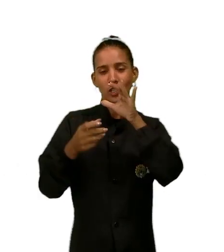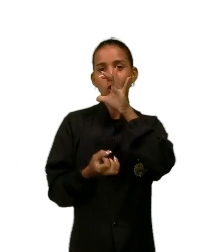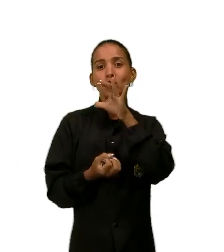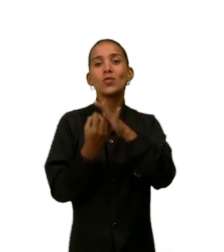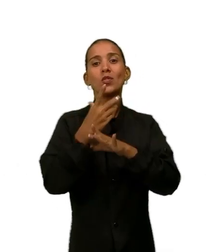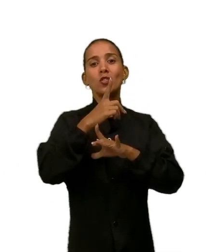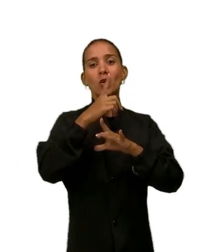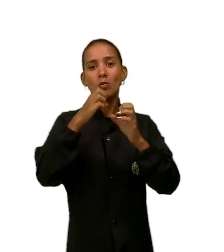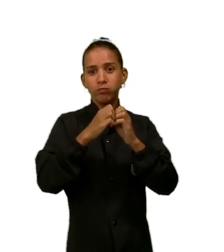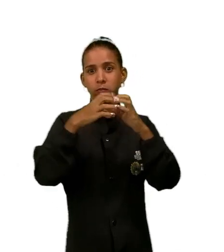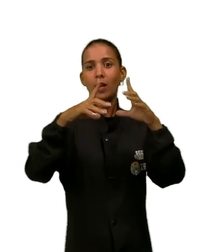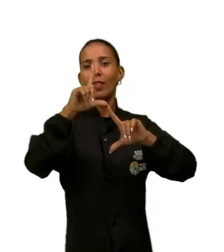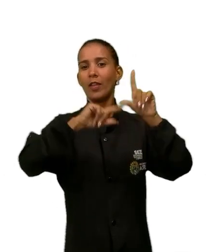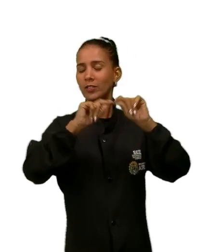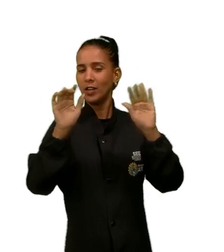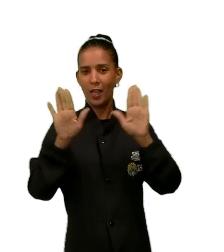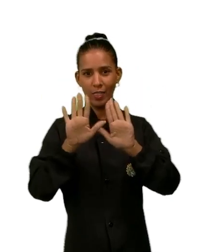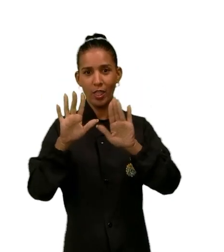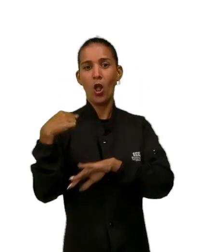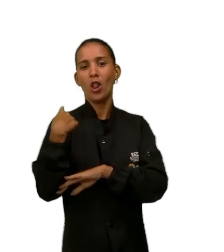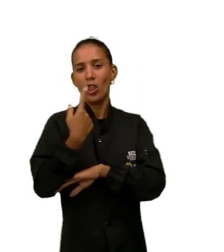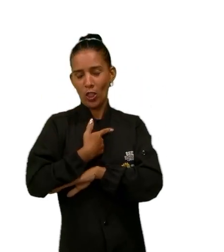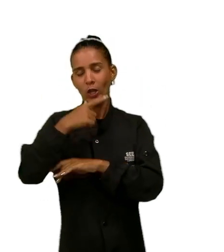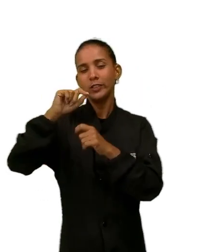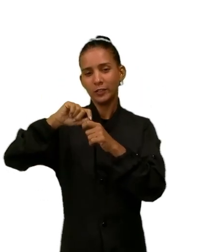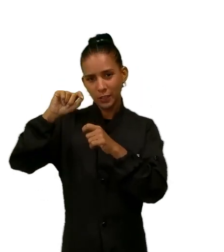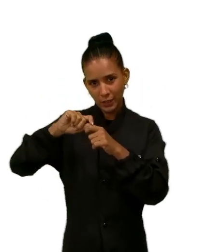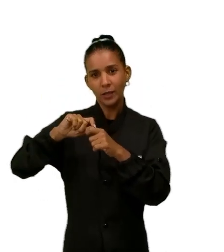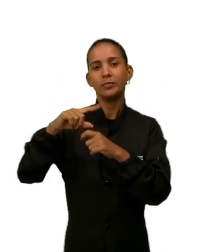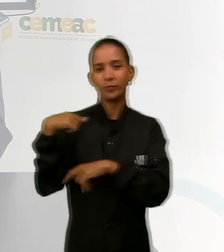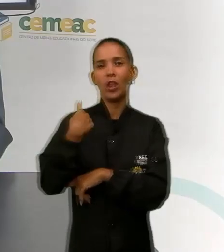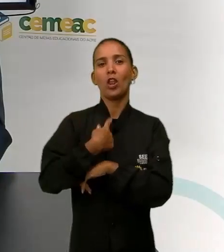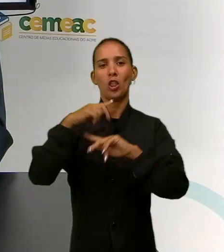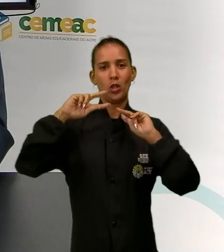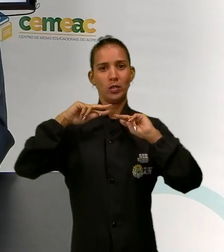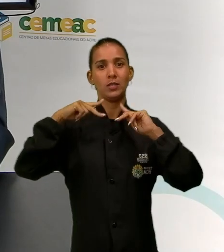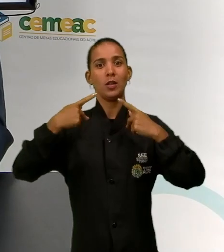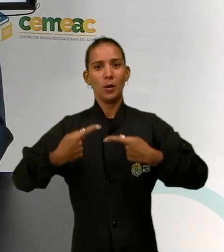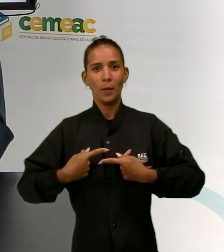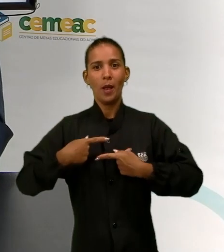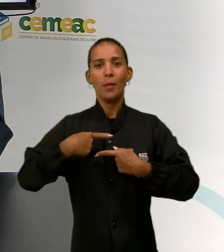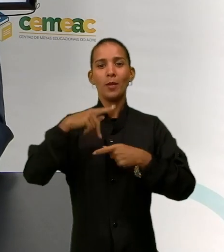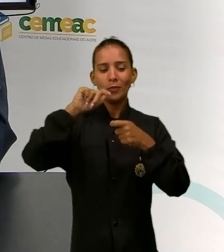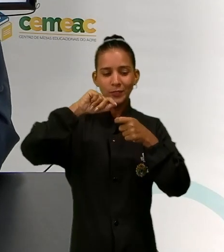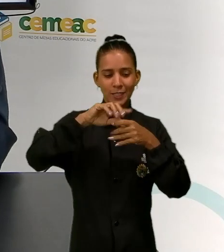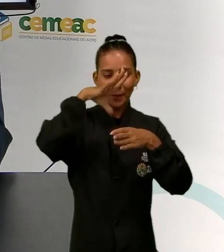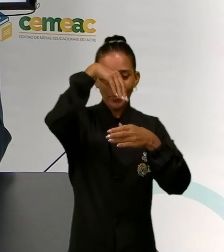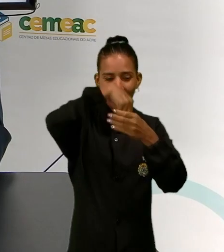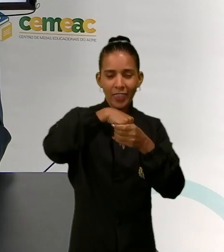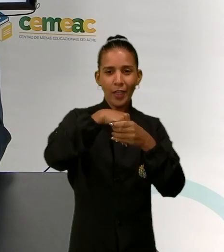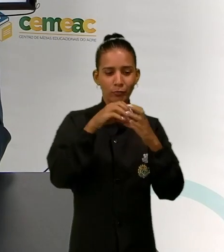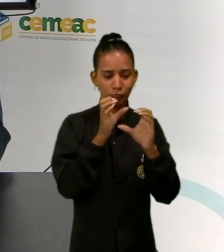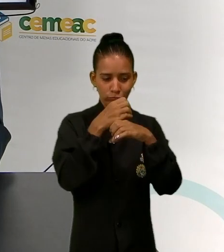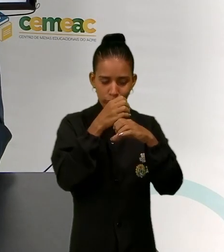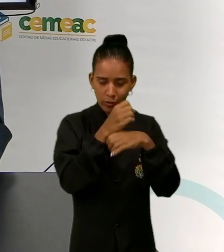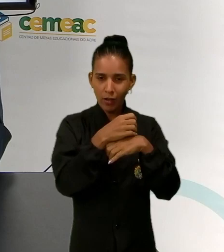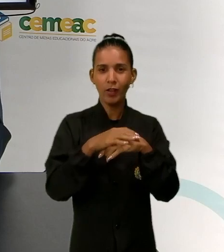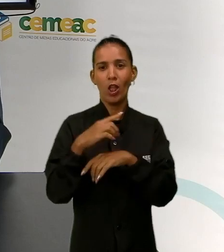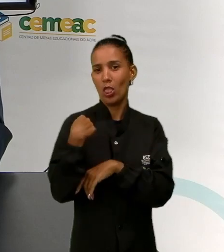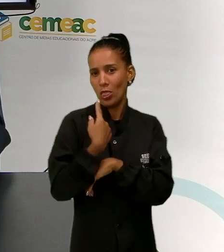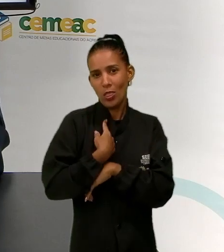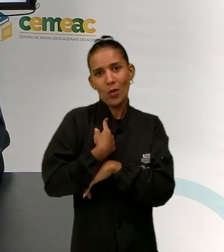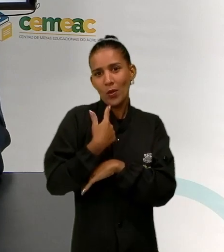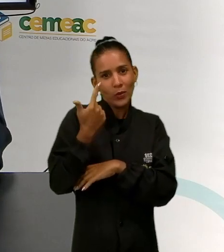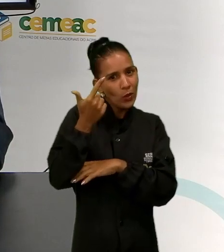e lantanídeos, nós temos elementos que foram produzidos em laboratórios. Eles não são encontrados ali